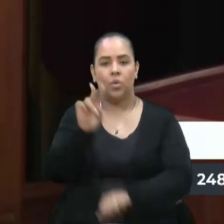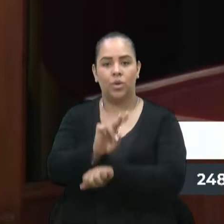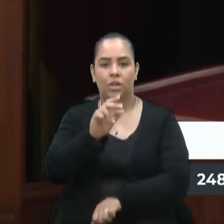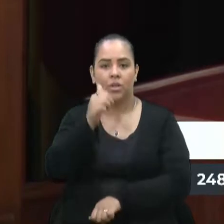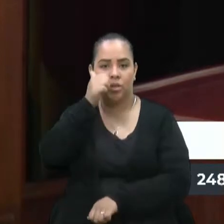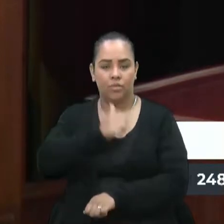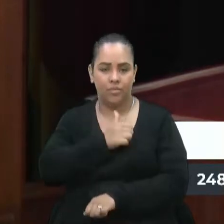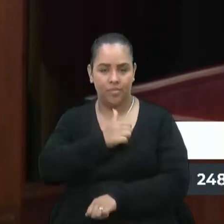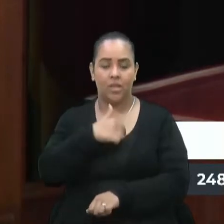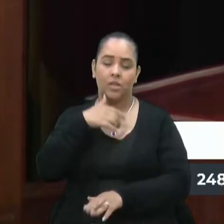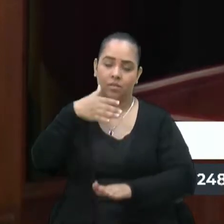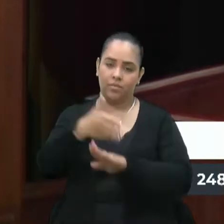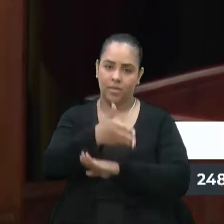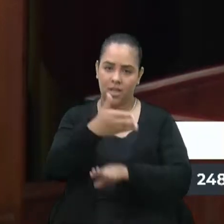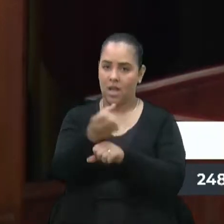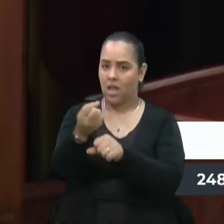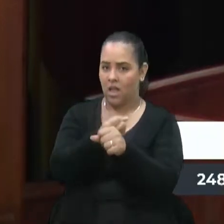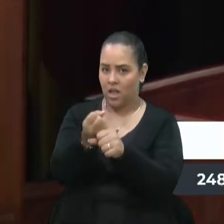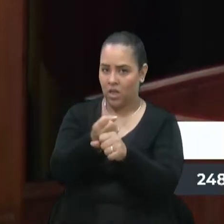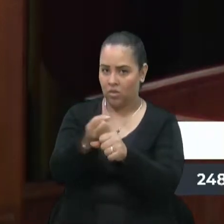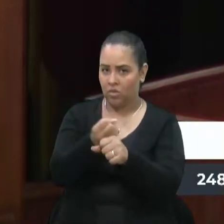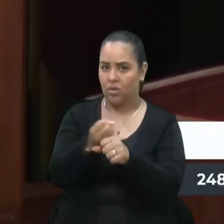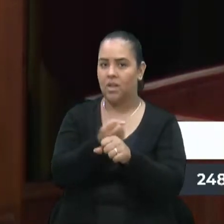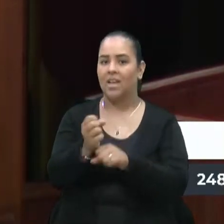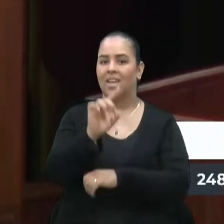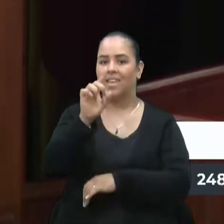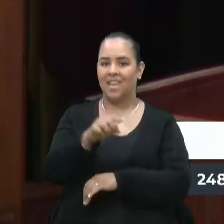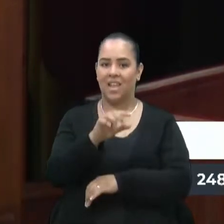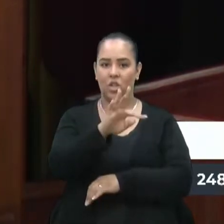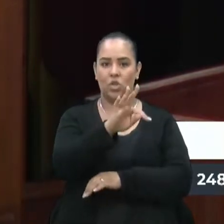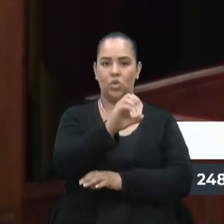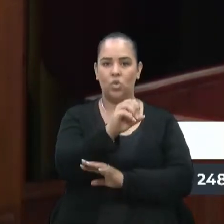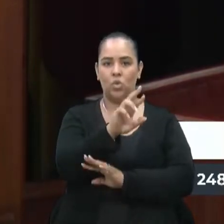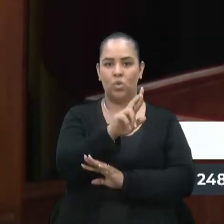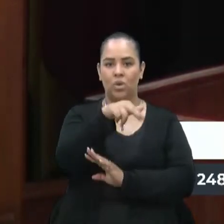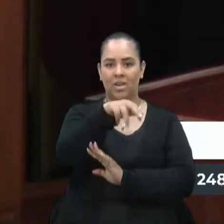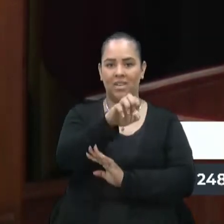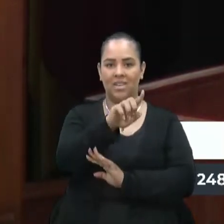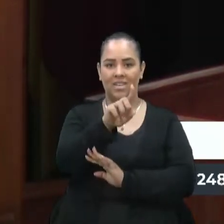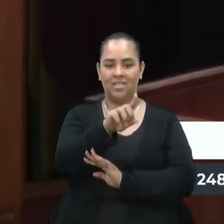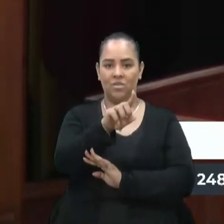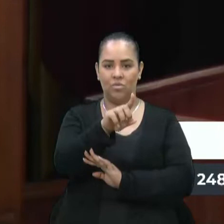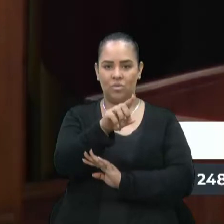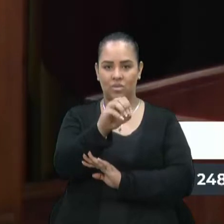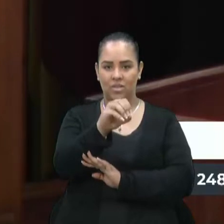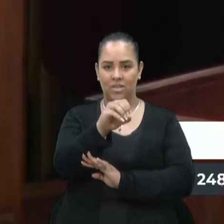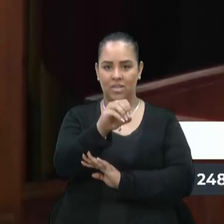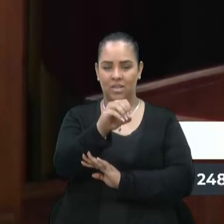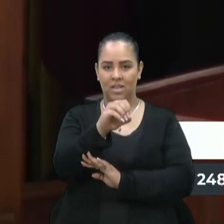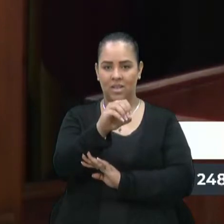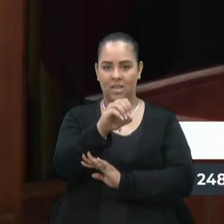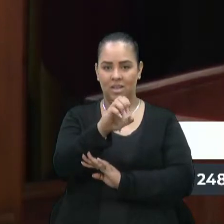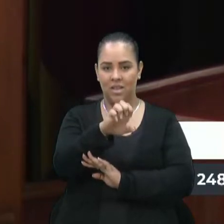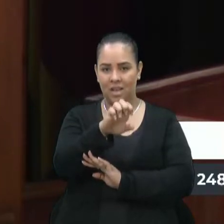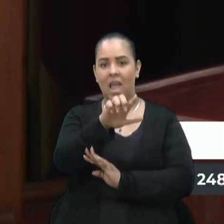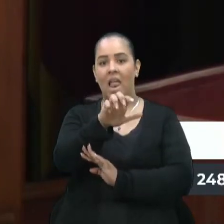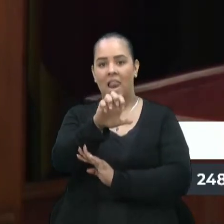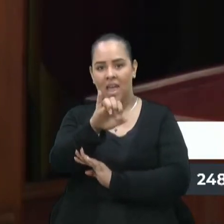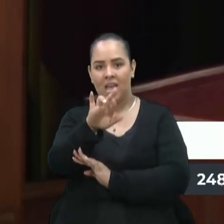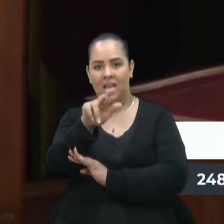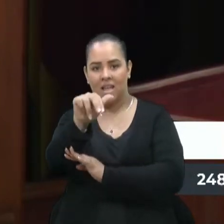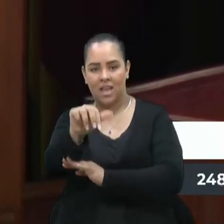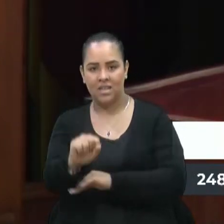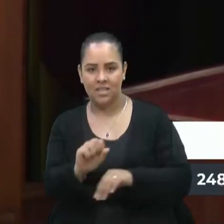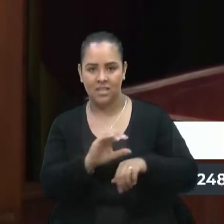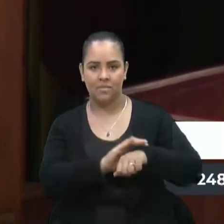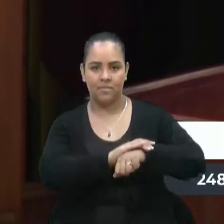integrei muitos anos, que é com relação às tornozeleiras. Hoje o Estado investiu em 2.000 tornozeleiras num